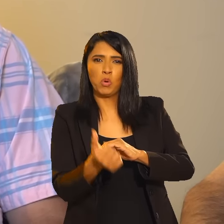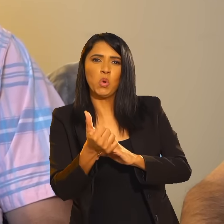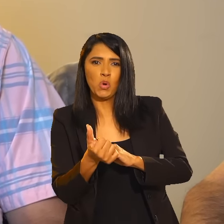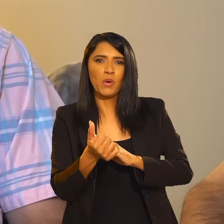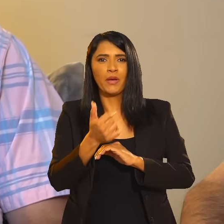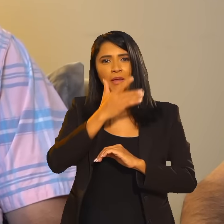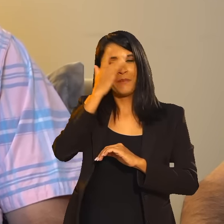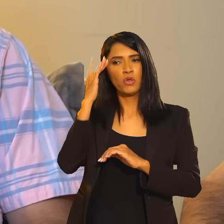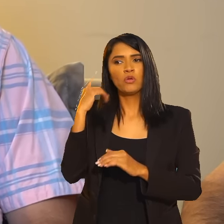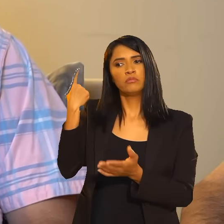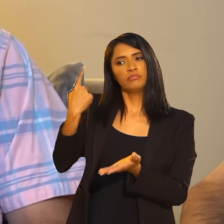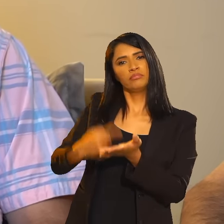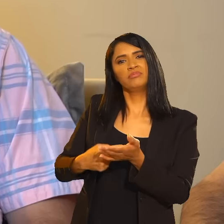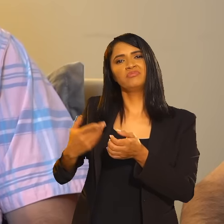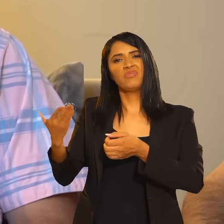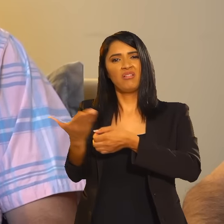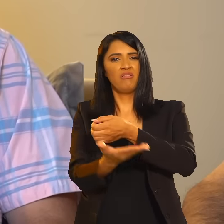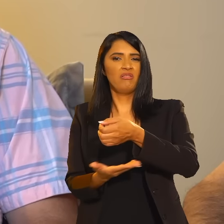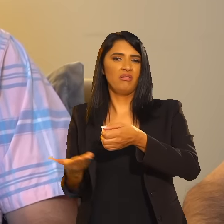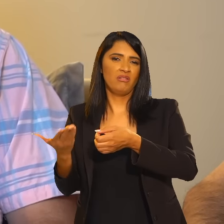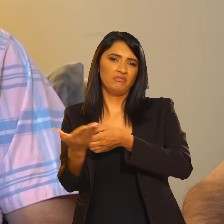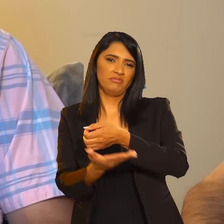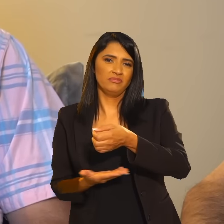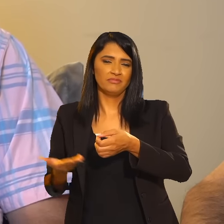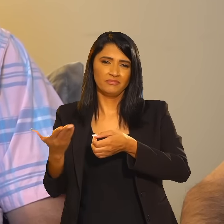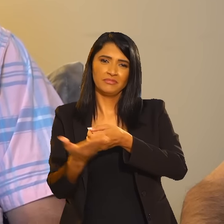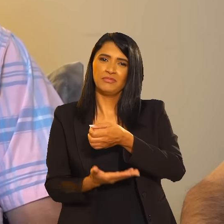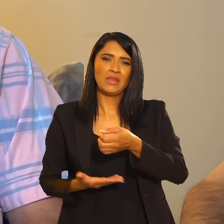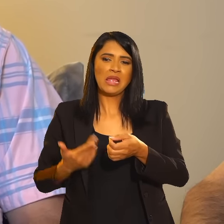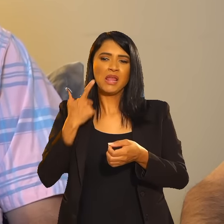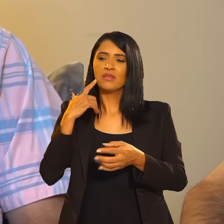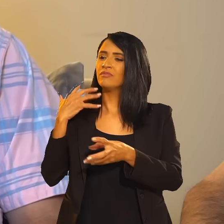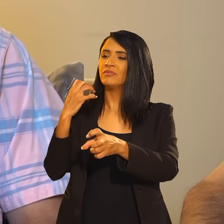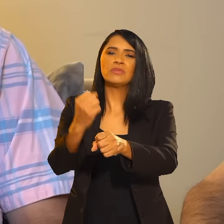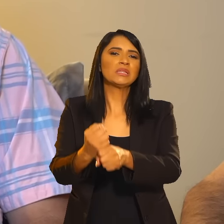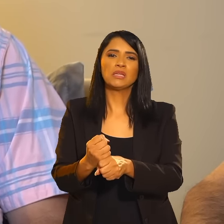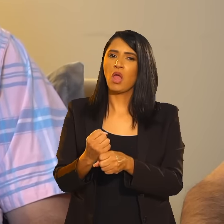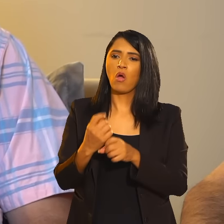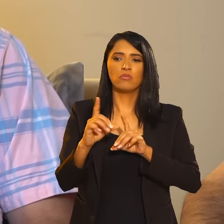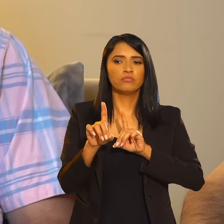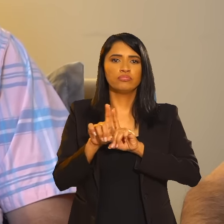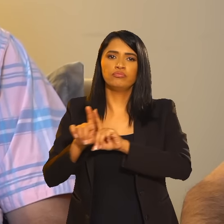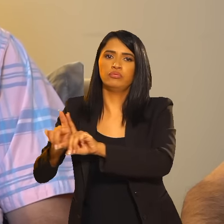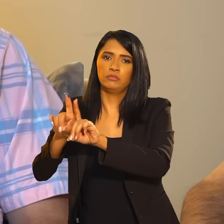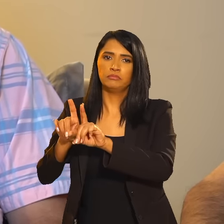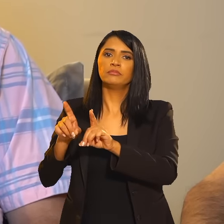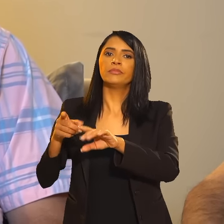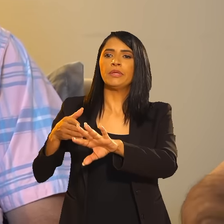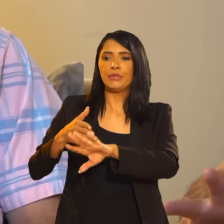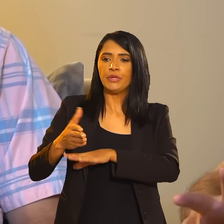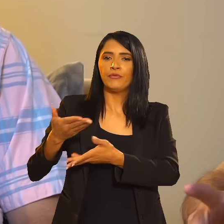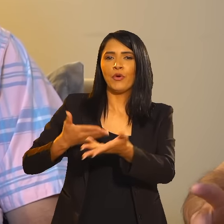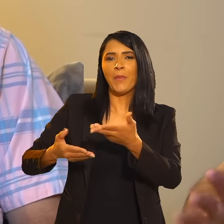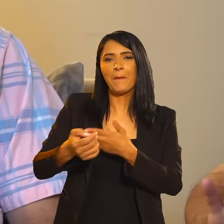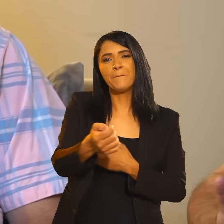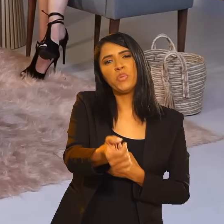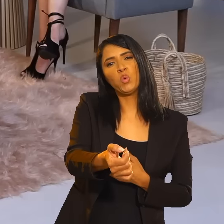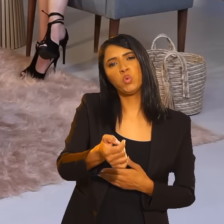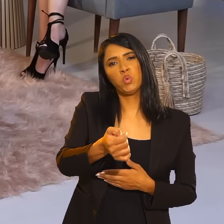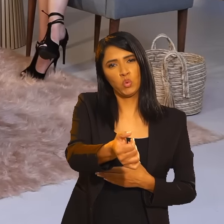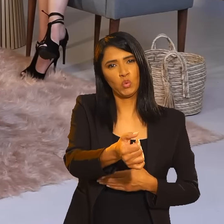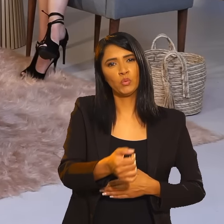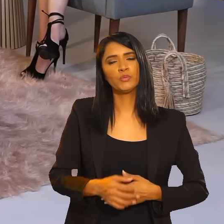que sugere que as pessoas têm compromissos superficiais e não calculam o custo do discipulado. Se envolve, mas não